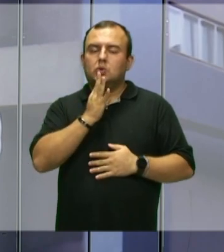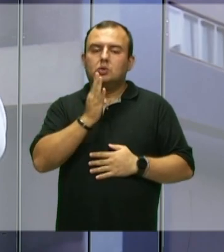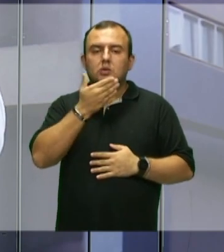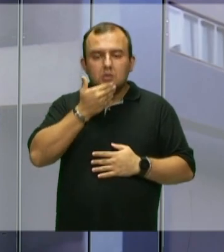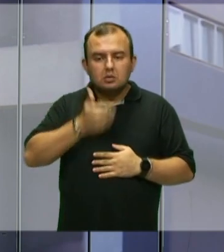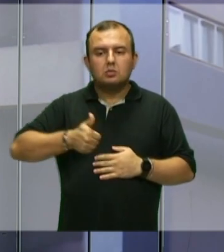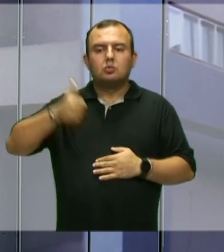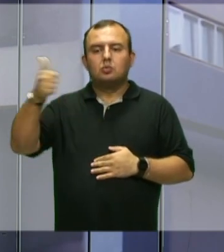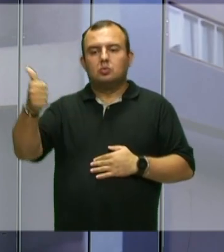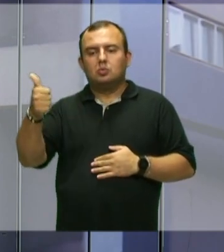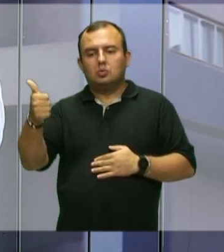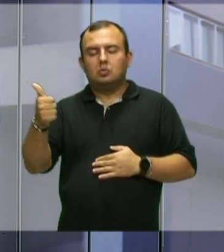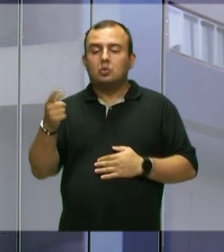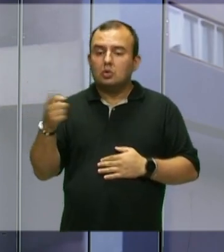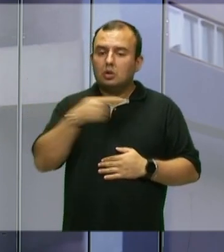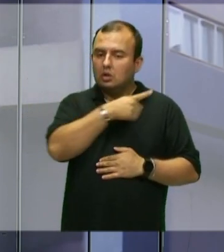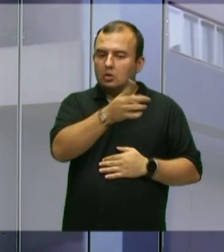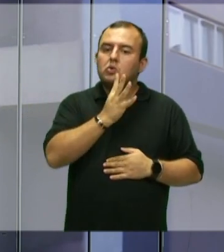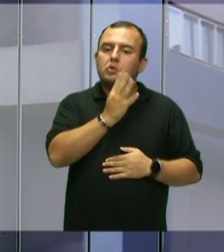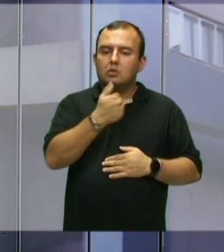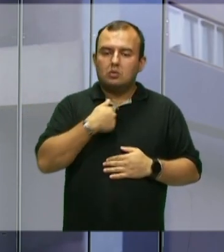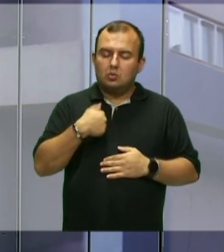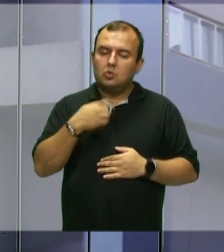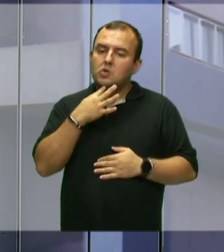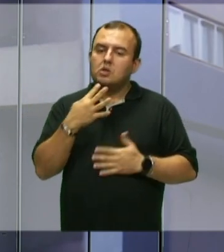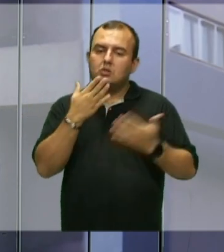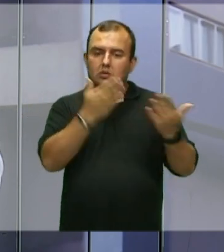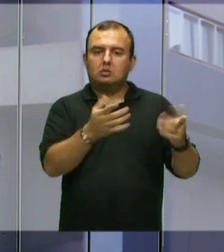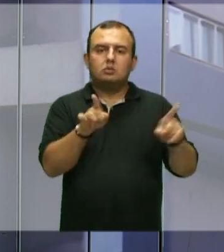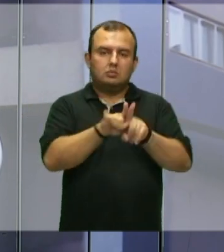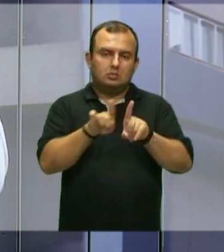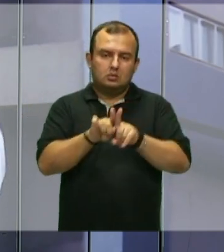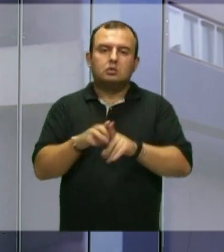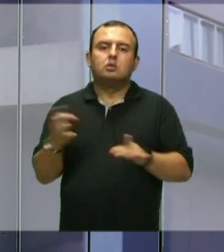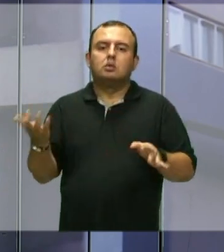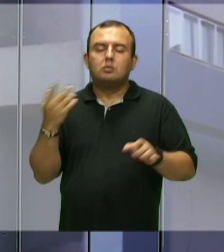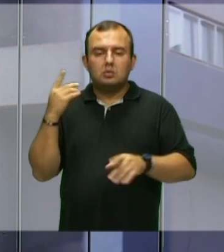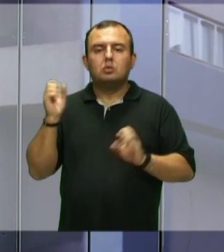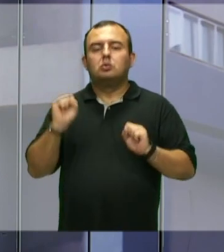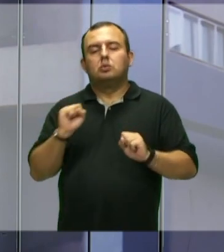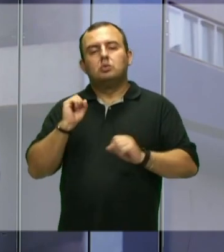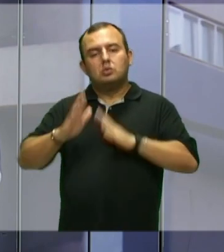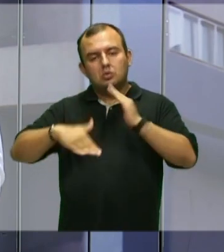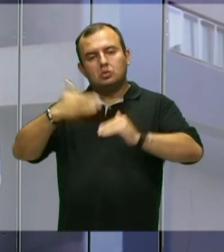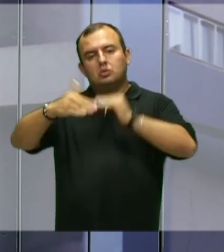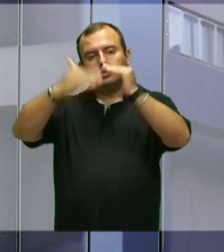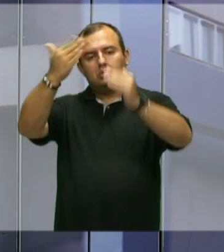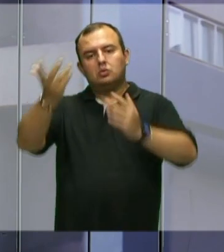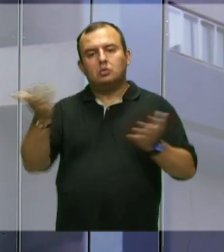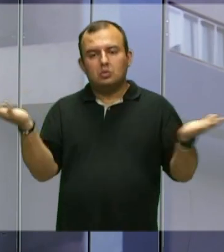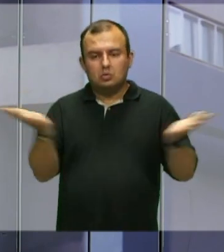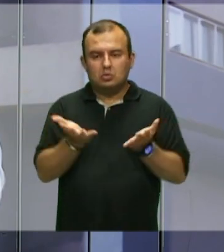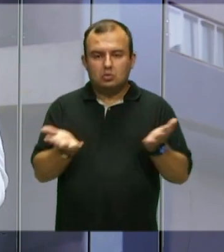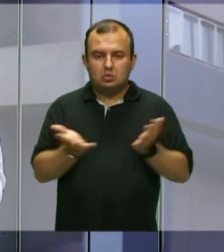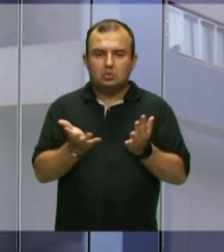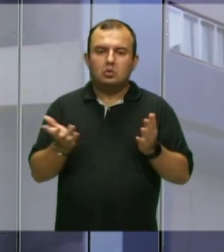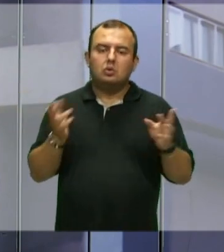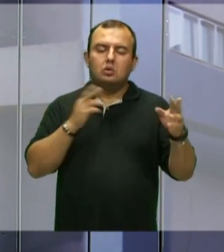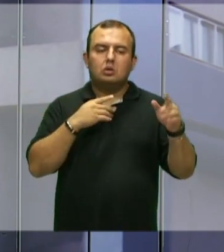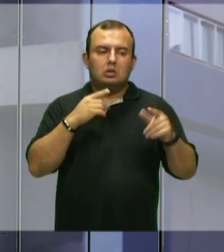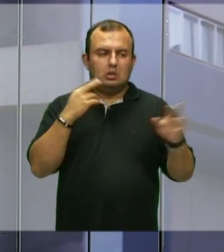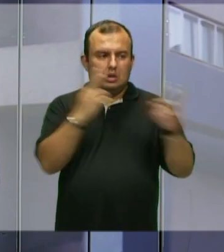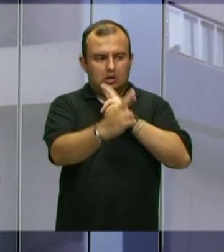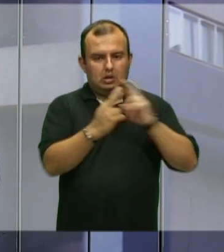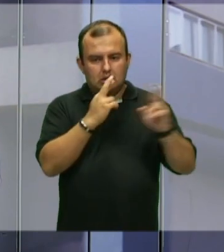melhor, tanto eles comigo quanto eu com eles, para que a gente pudesse construir hoje essa relação de